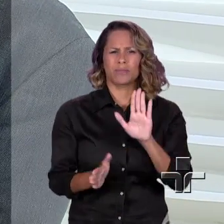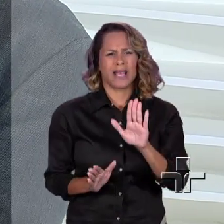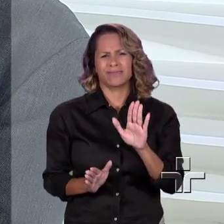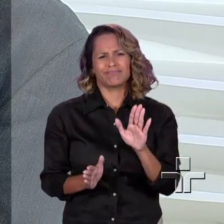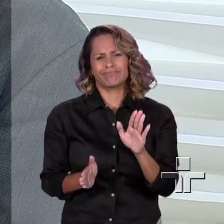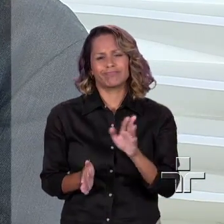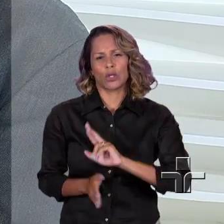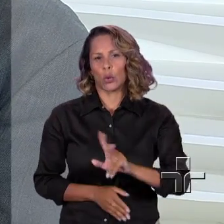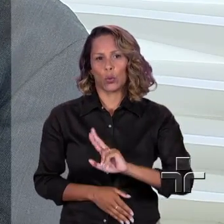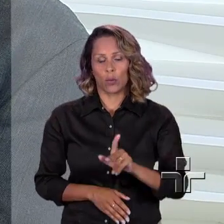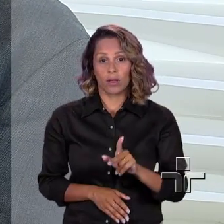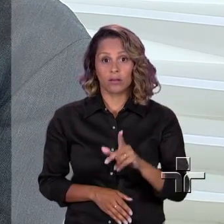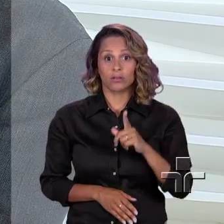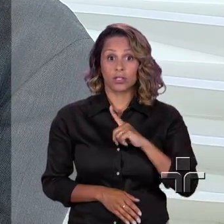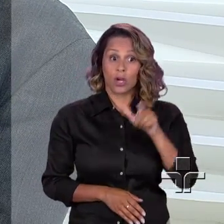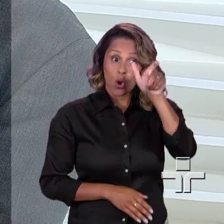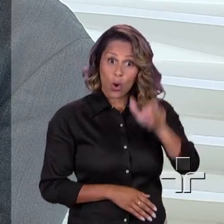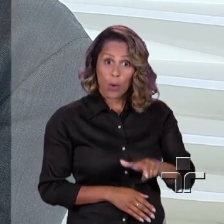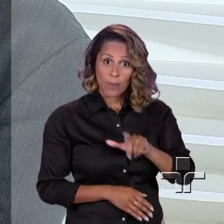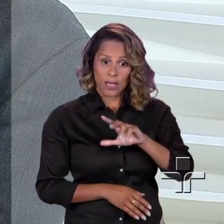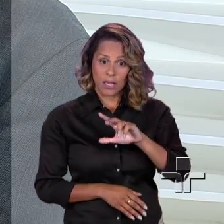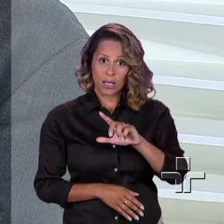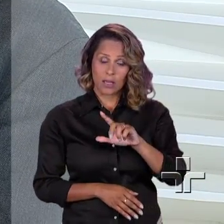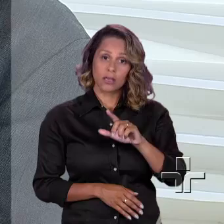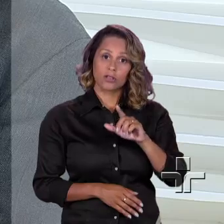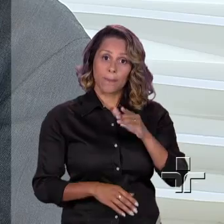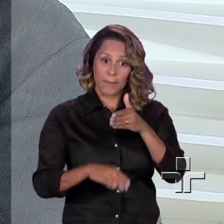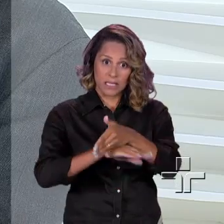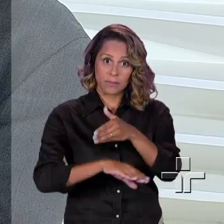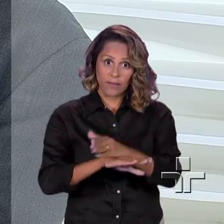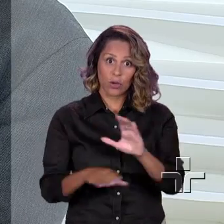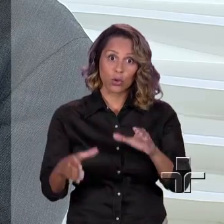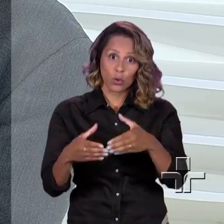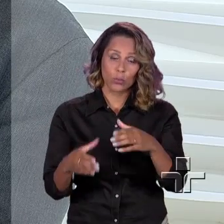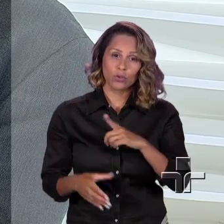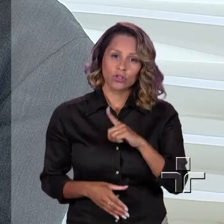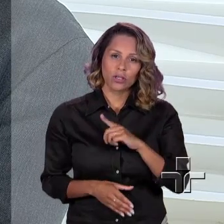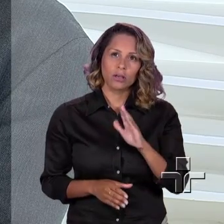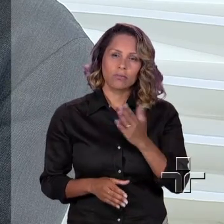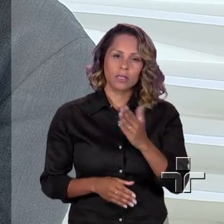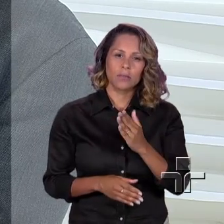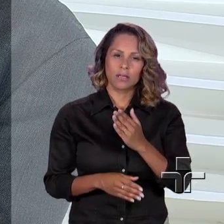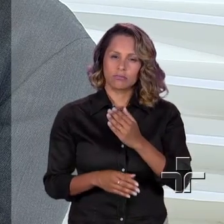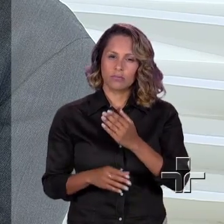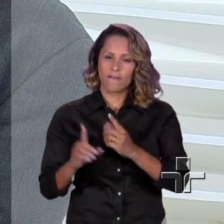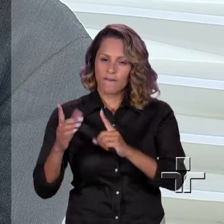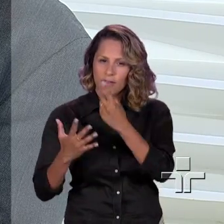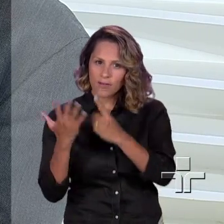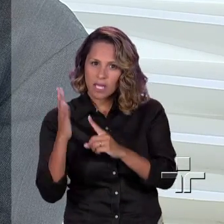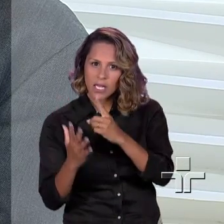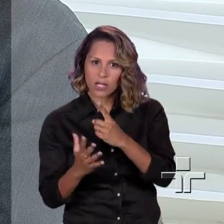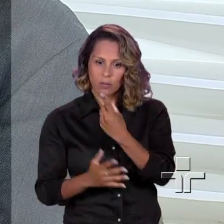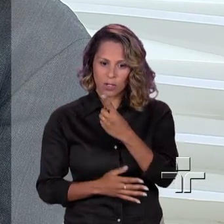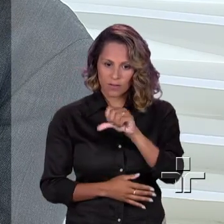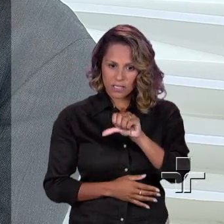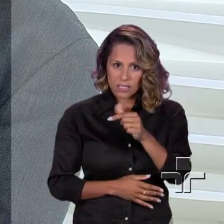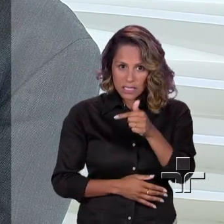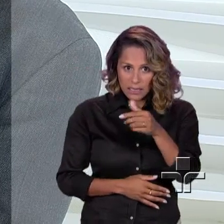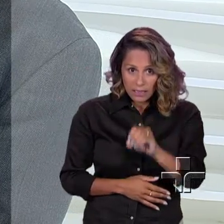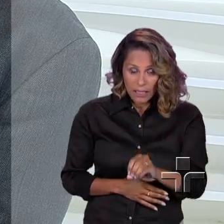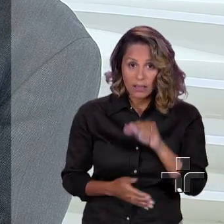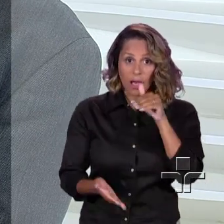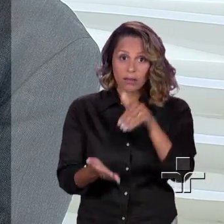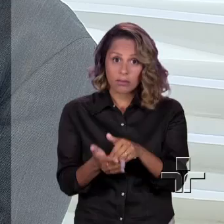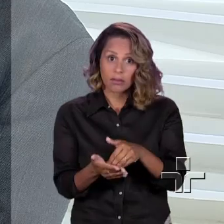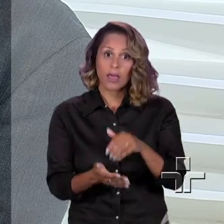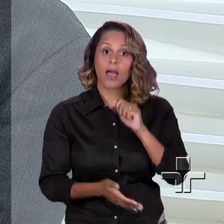estava parte de 18 pessoas que estavam treinando entre fevereiro, final de dezembro, fevereiro de 70 até abril.